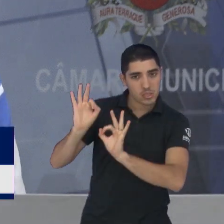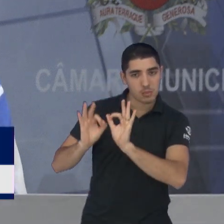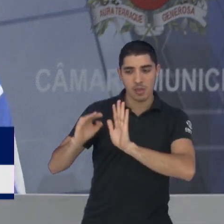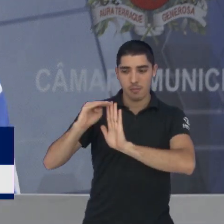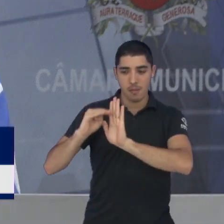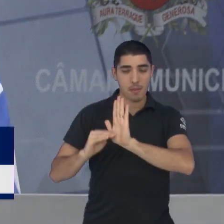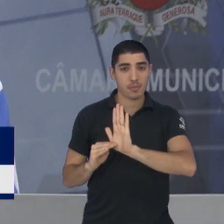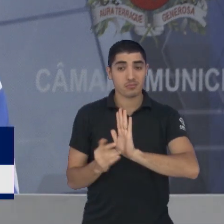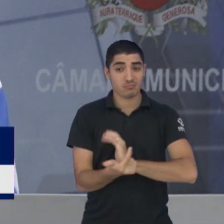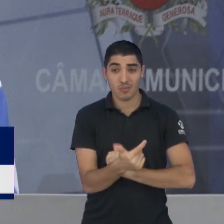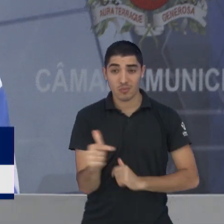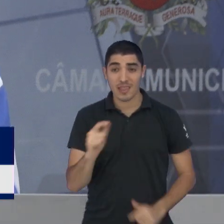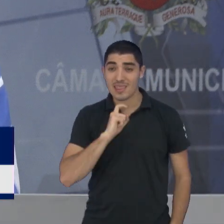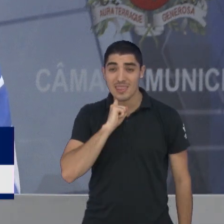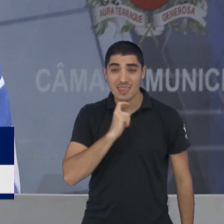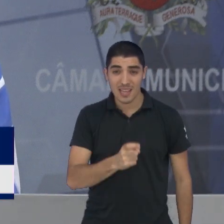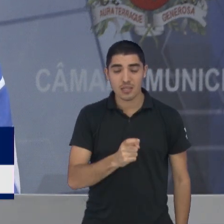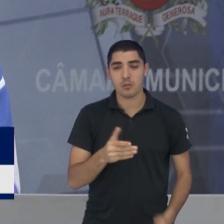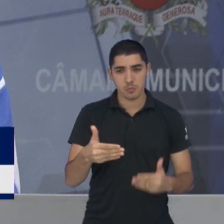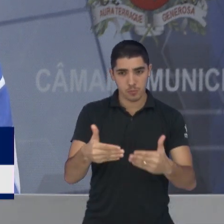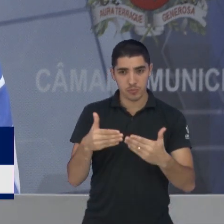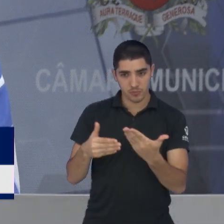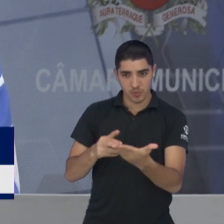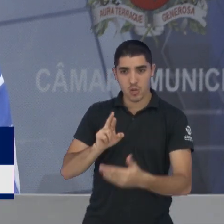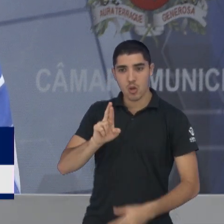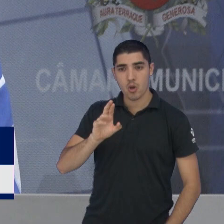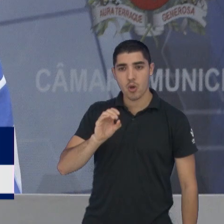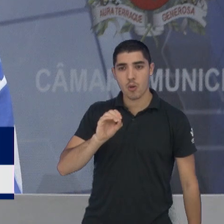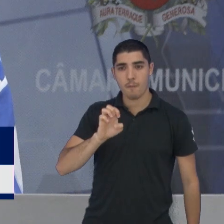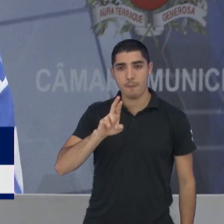coisa nenhuma. Por favor, Roberto.